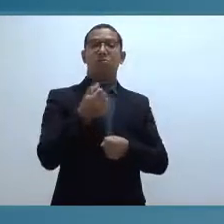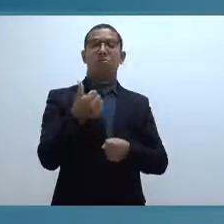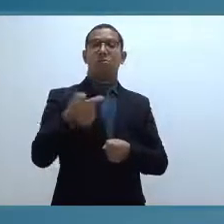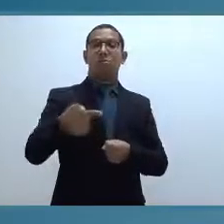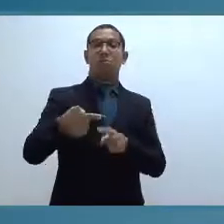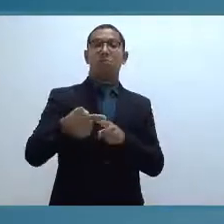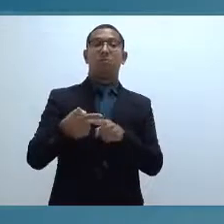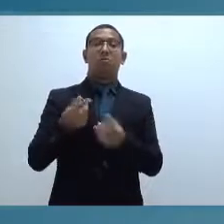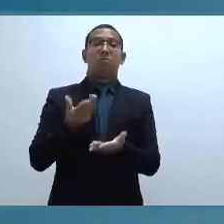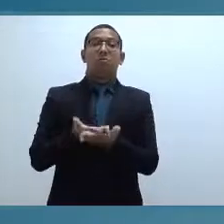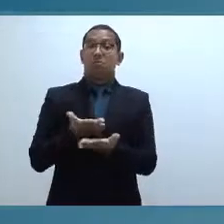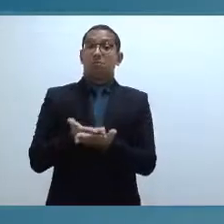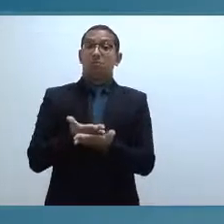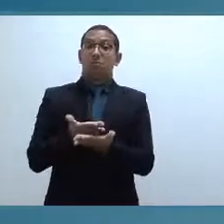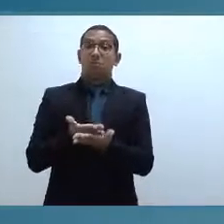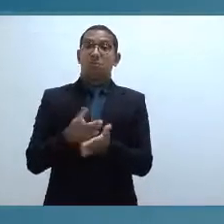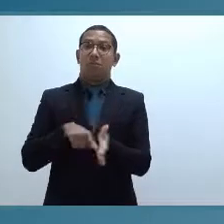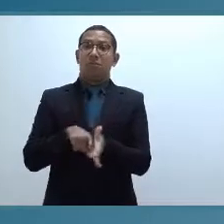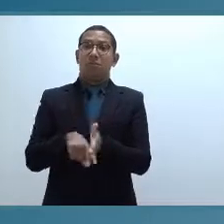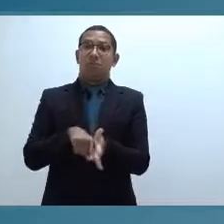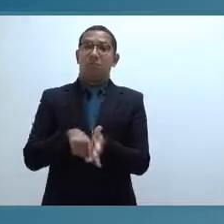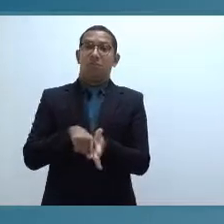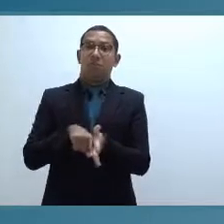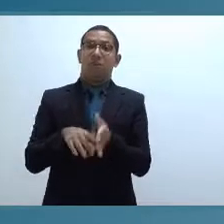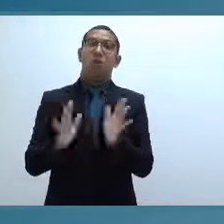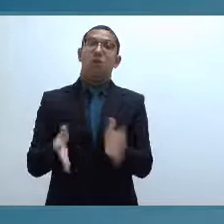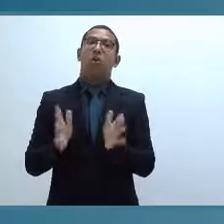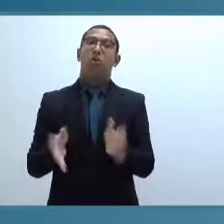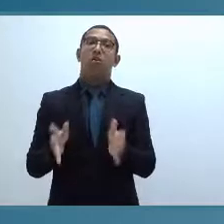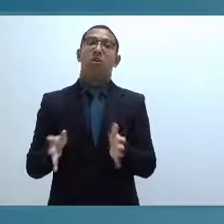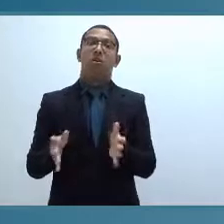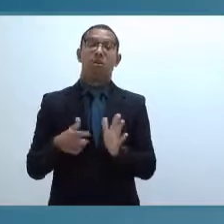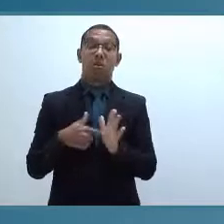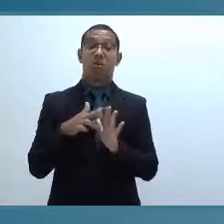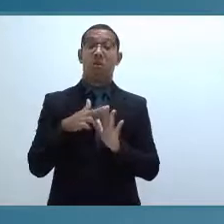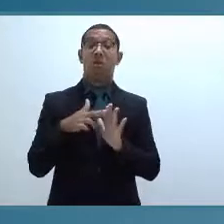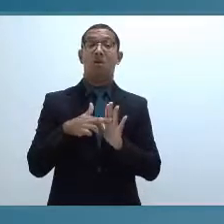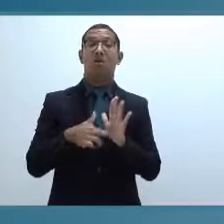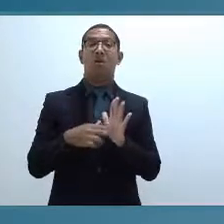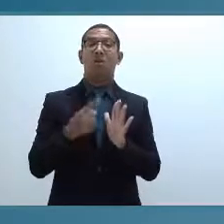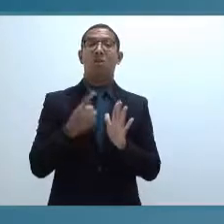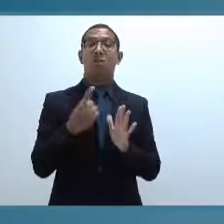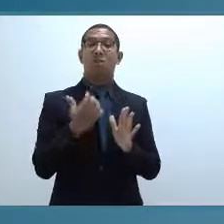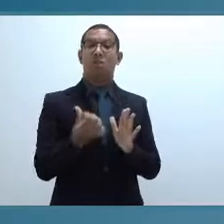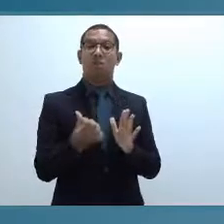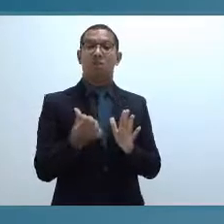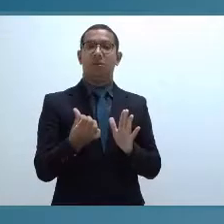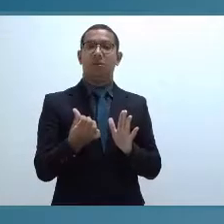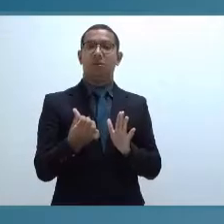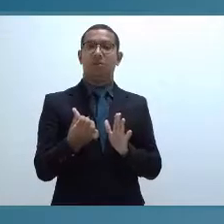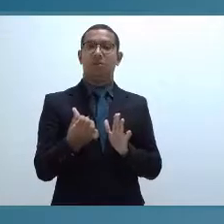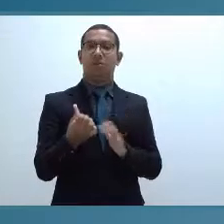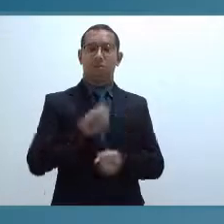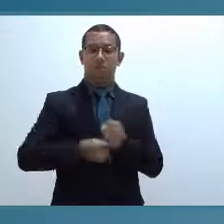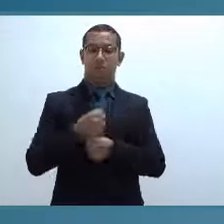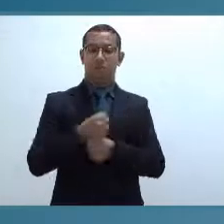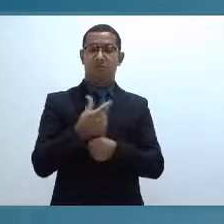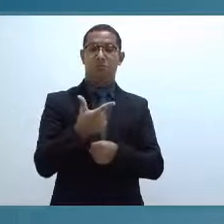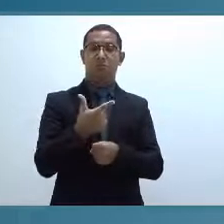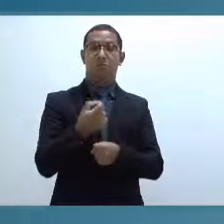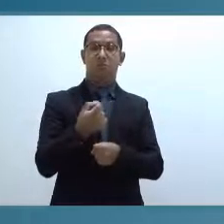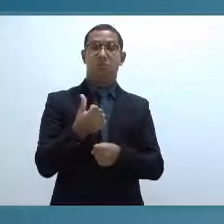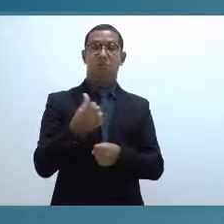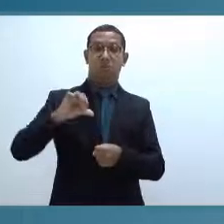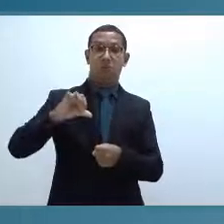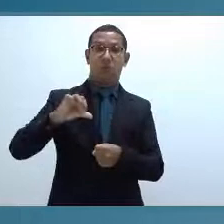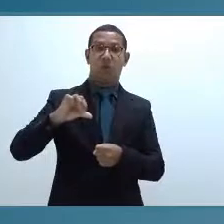O que eu analisei foi que a resolução de número 16, de 2009, da corregedoria